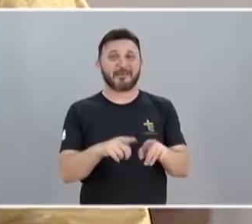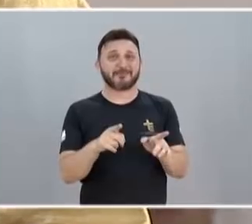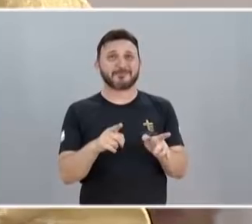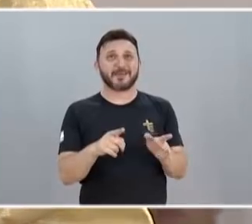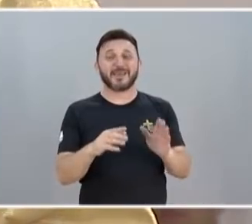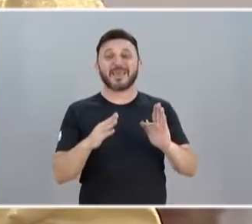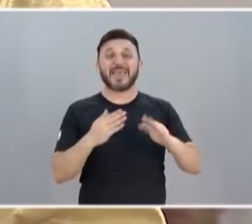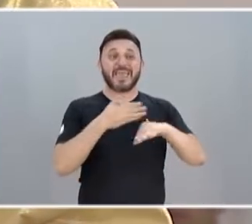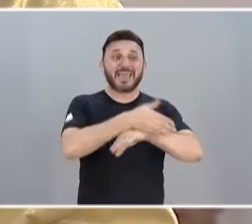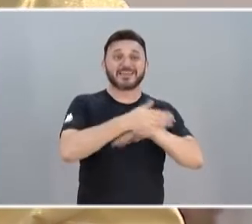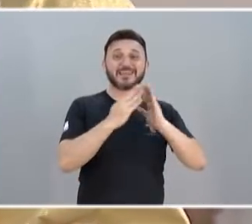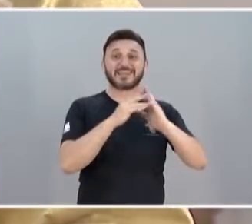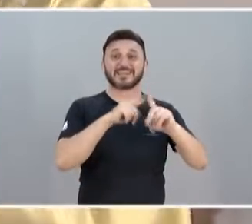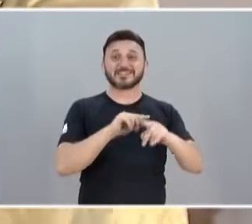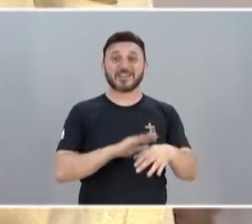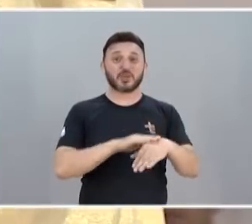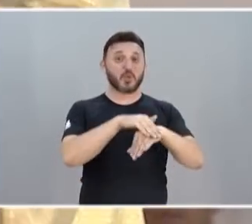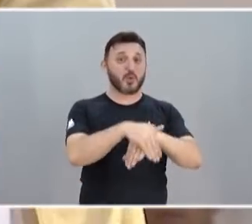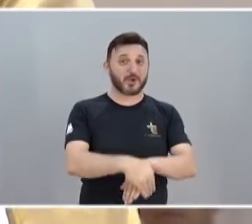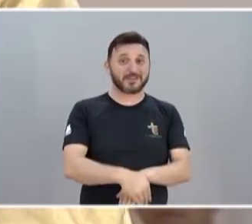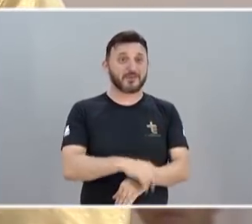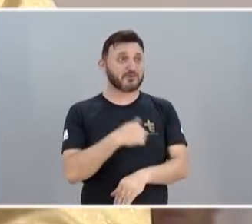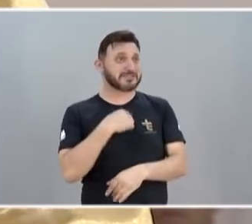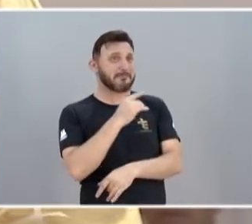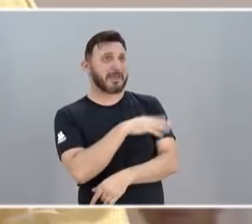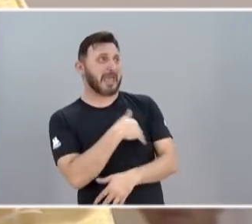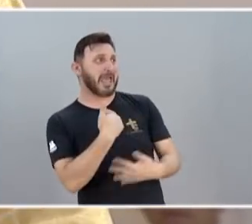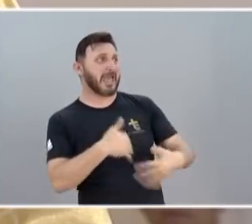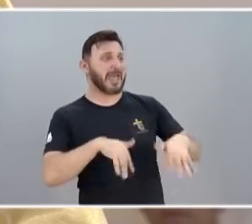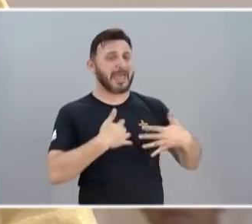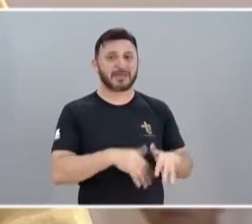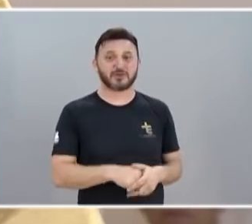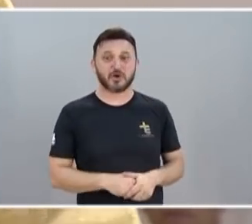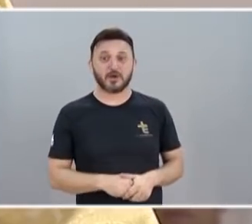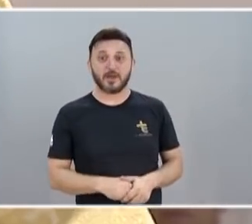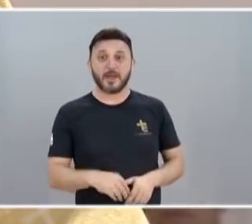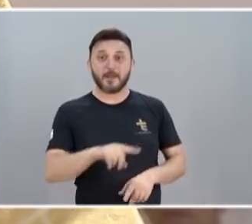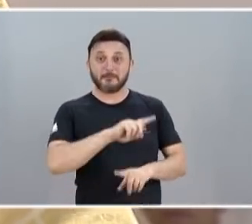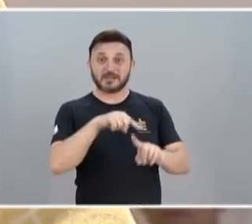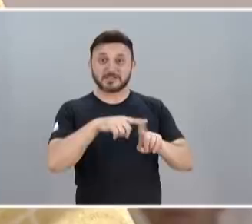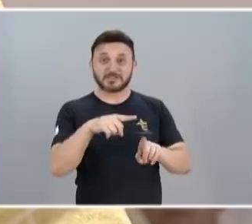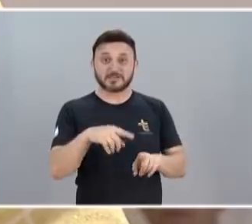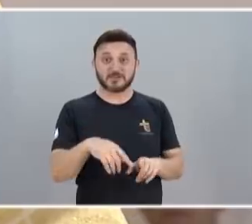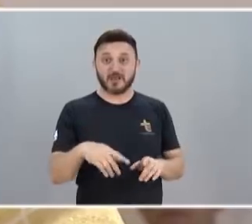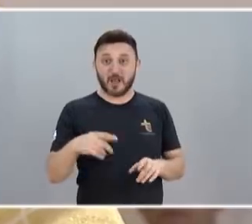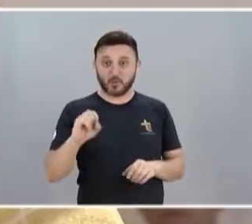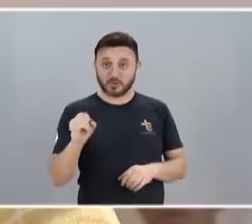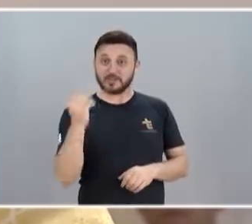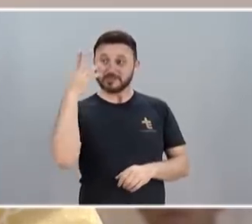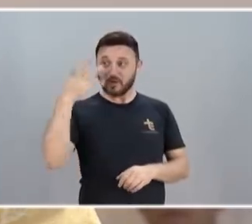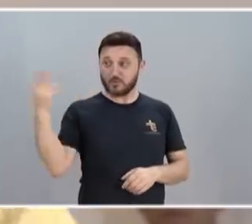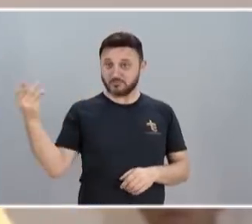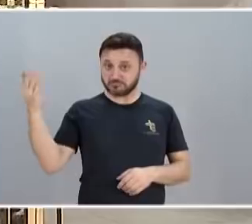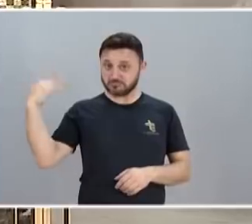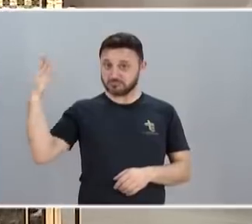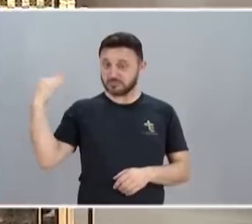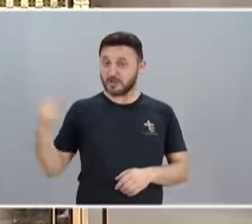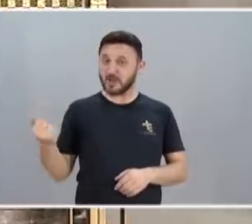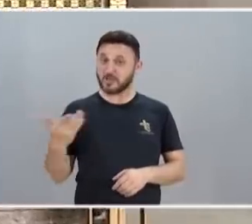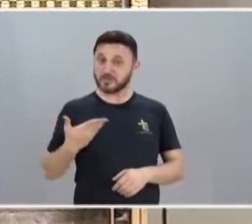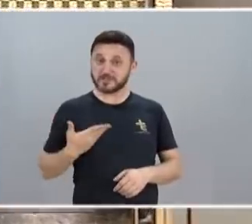vulto, de alguma forma se materializar, que foi o que aconteceu com Jesus, e